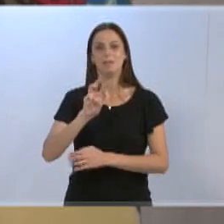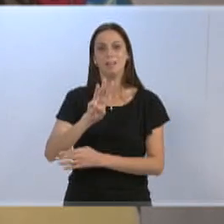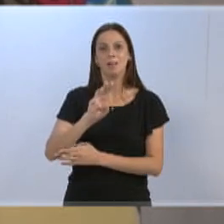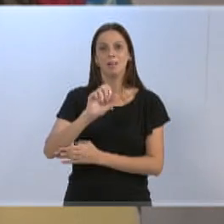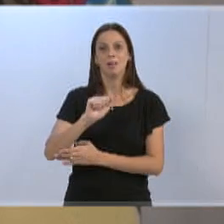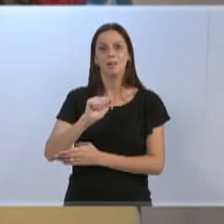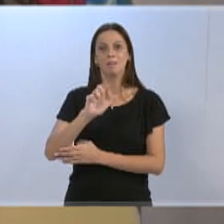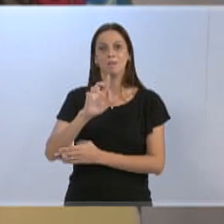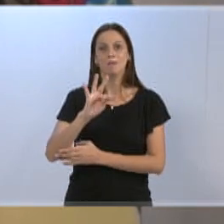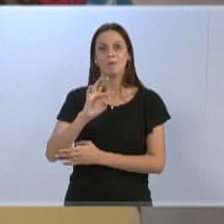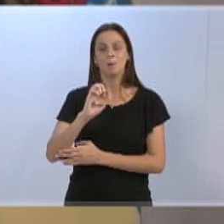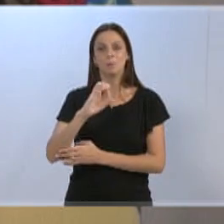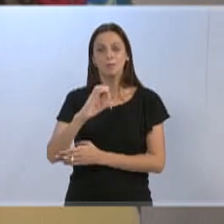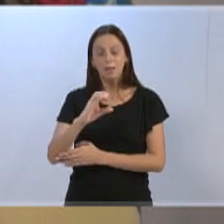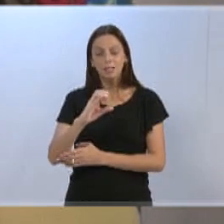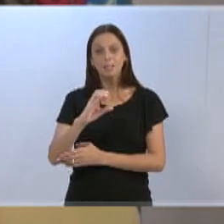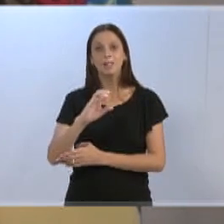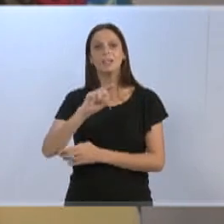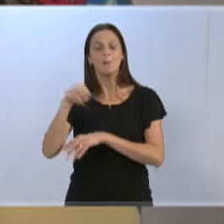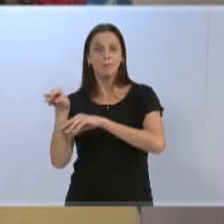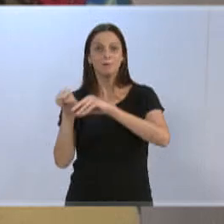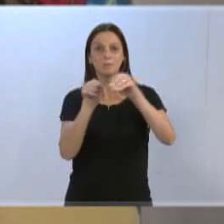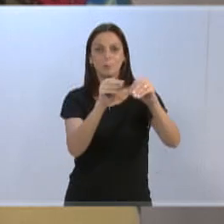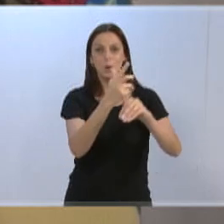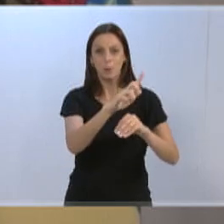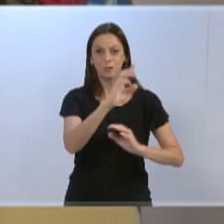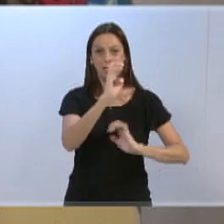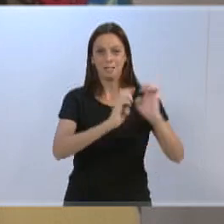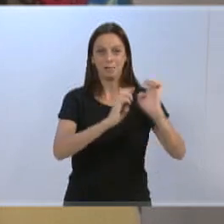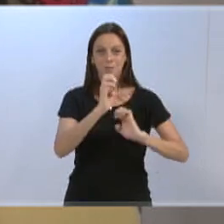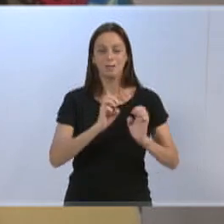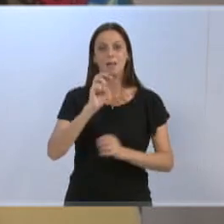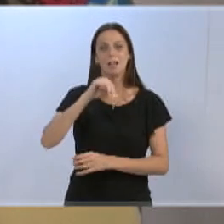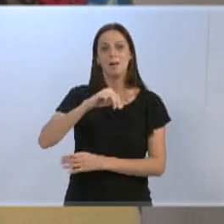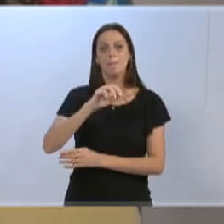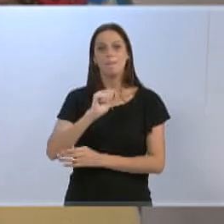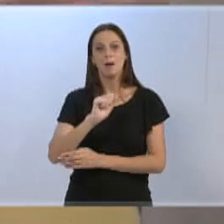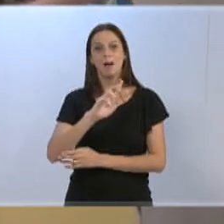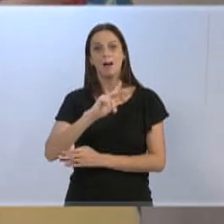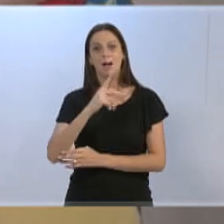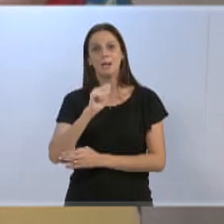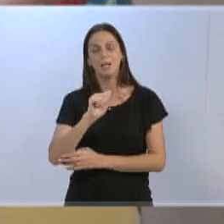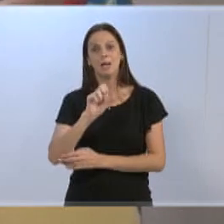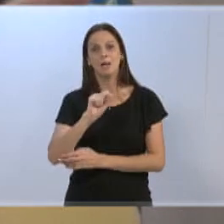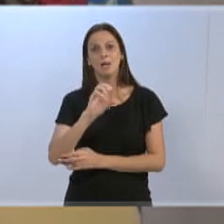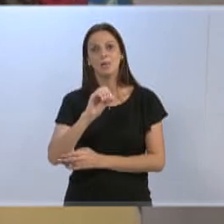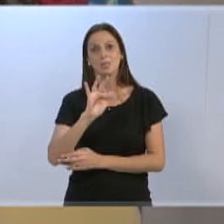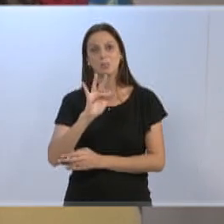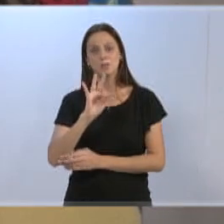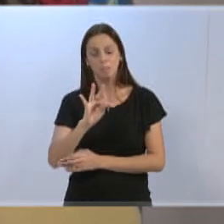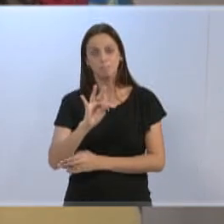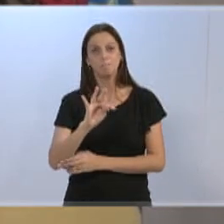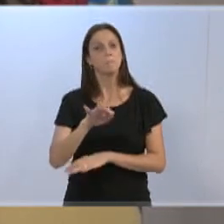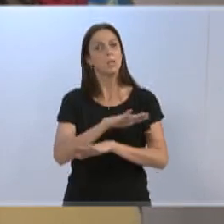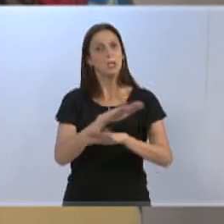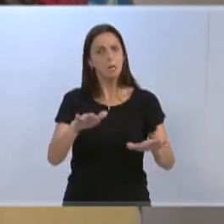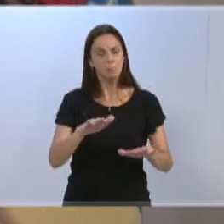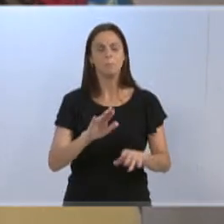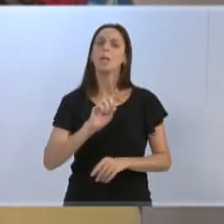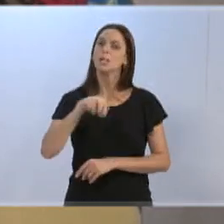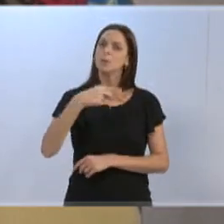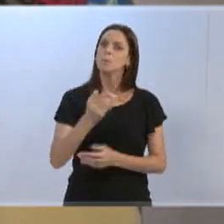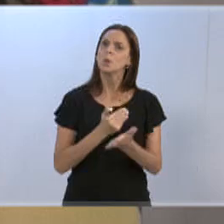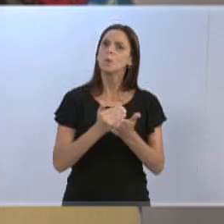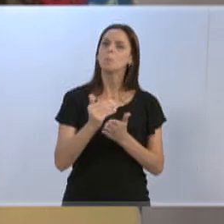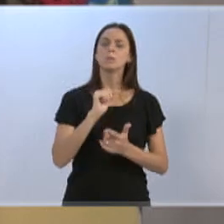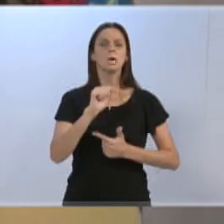a última empresa que eu trabalhei foi a empresa Malhasoft. E dali eu saí, fui ser autônomo, fazer os meus